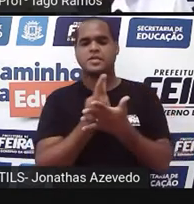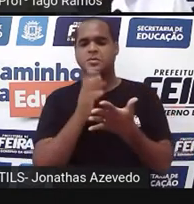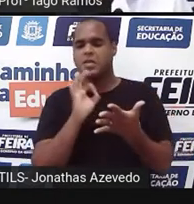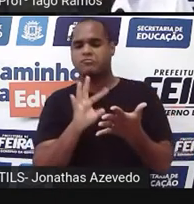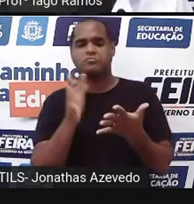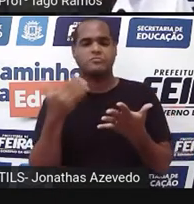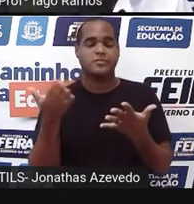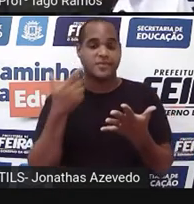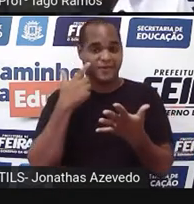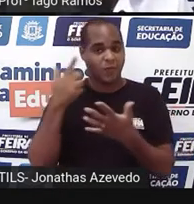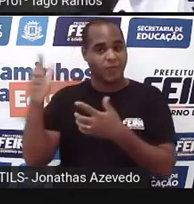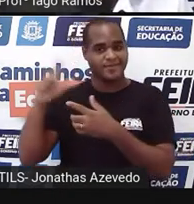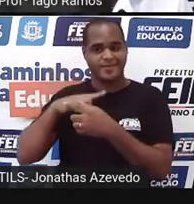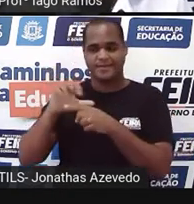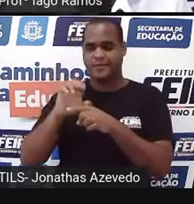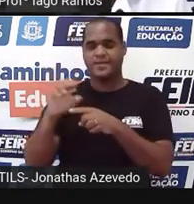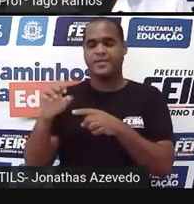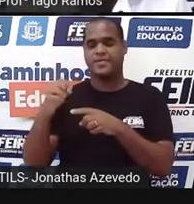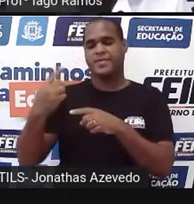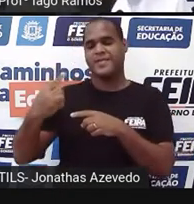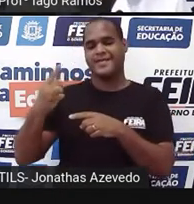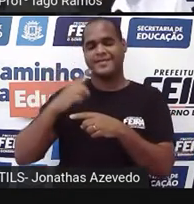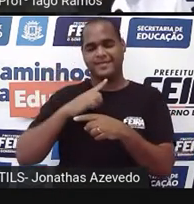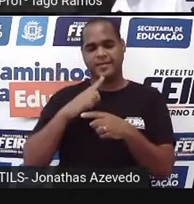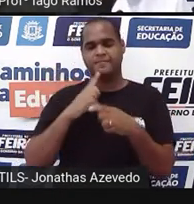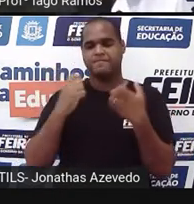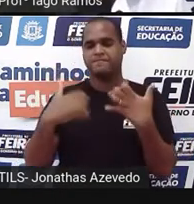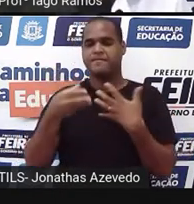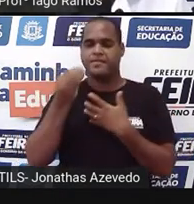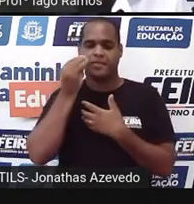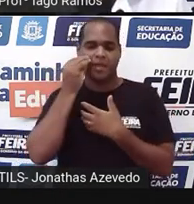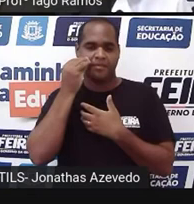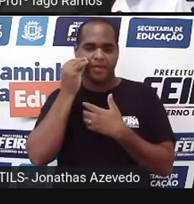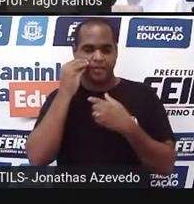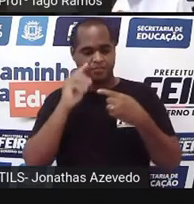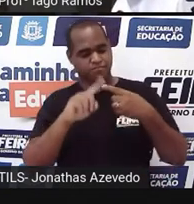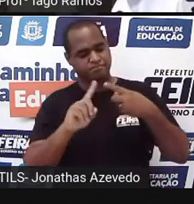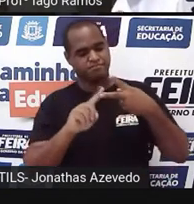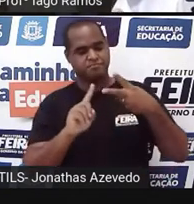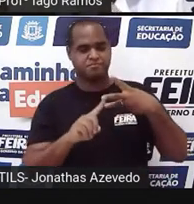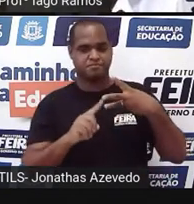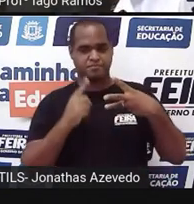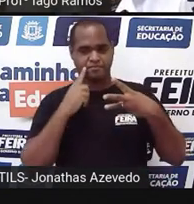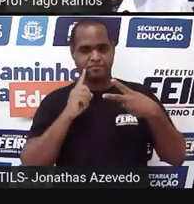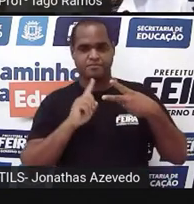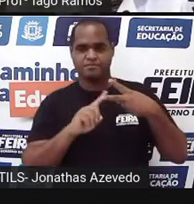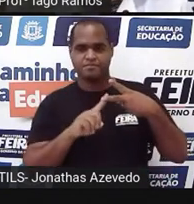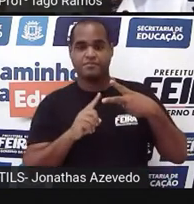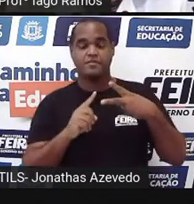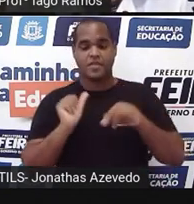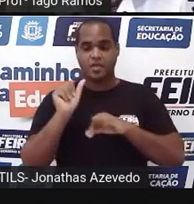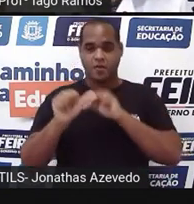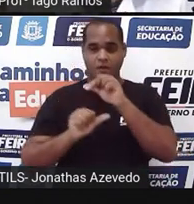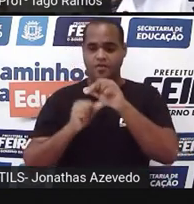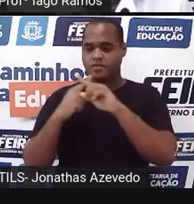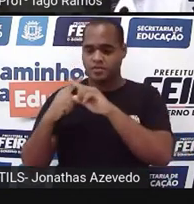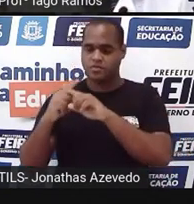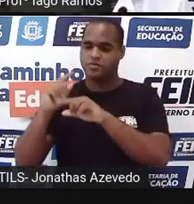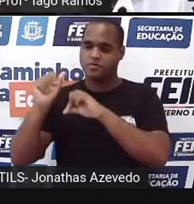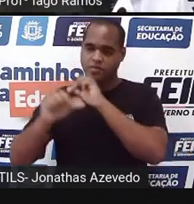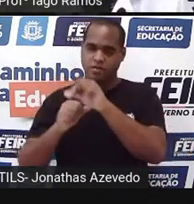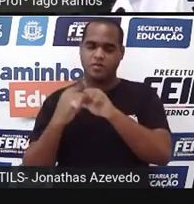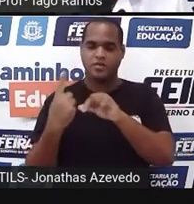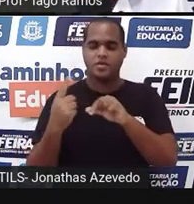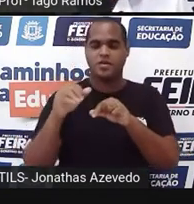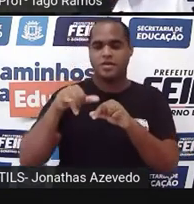outra equação e aí a gente foi testando isso de um por um na segunda equação ali trocando-os por um